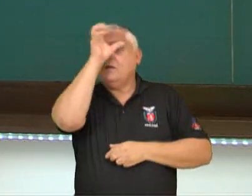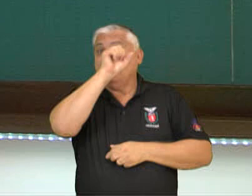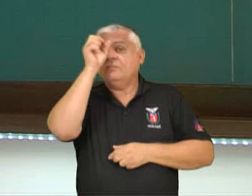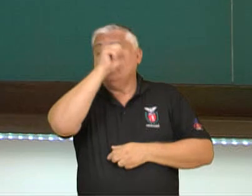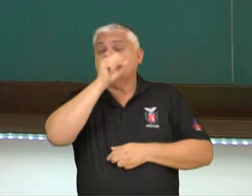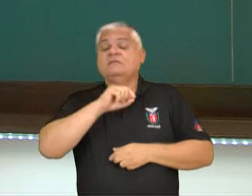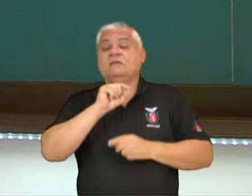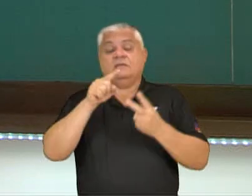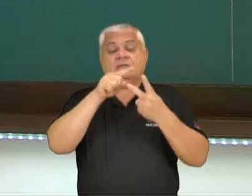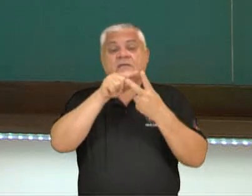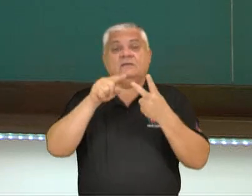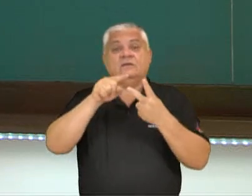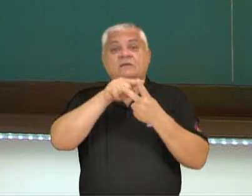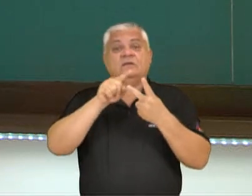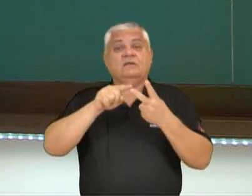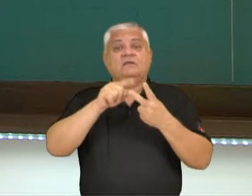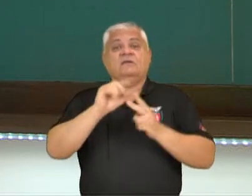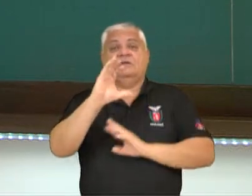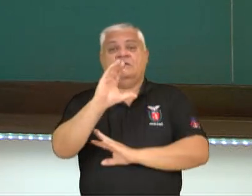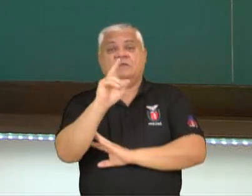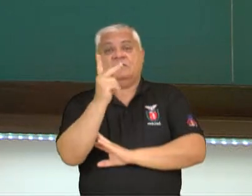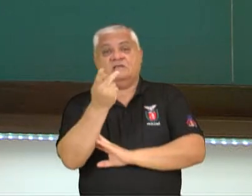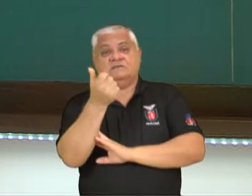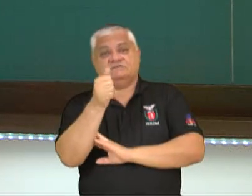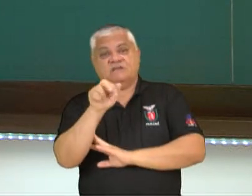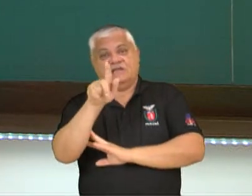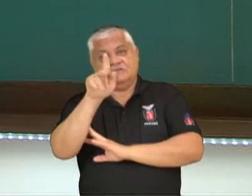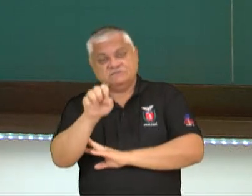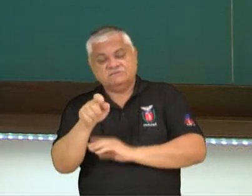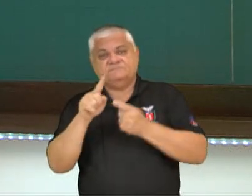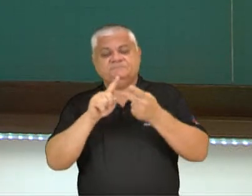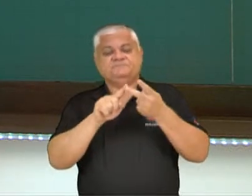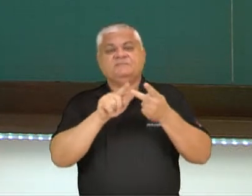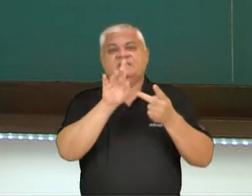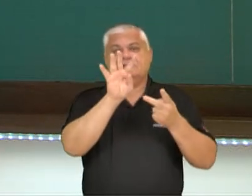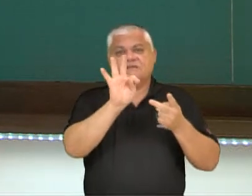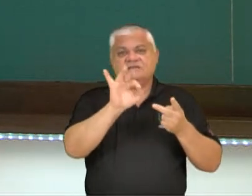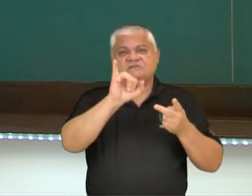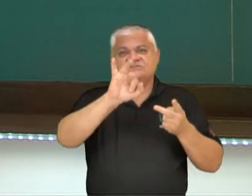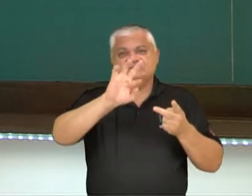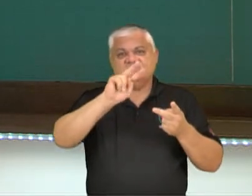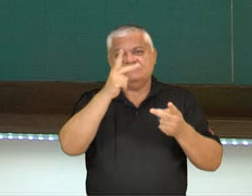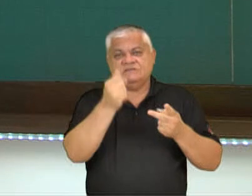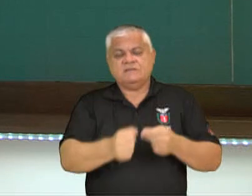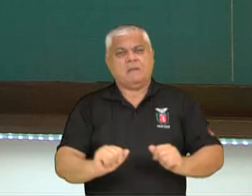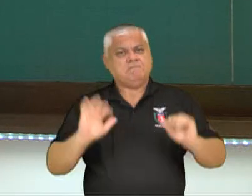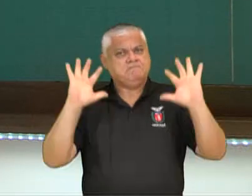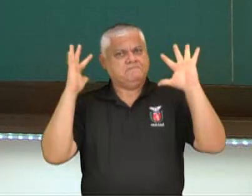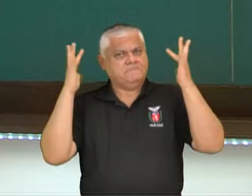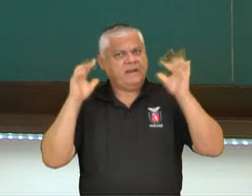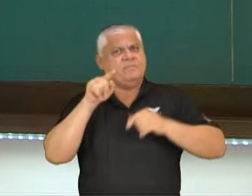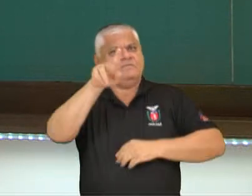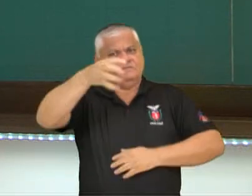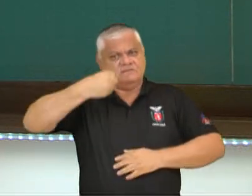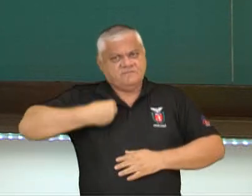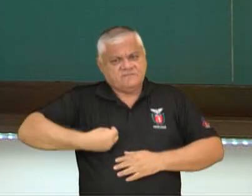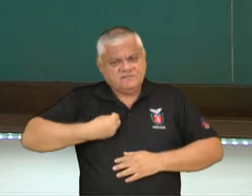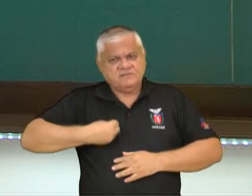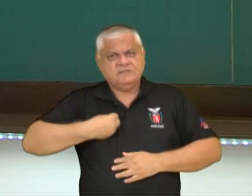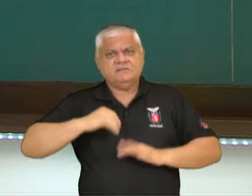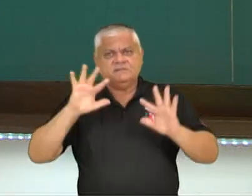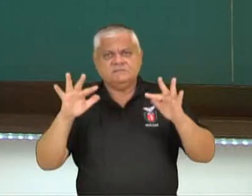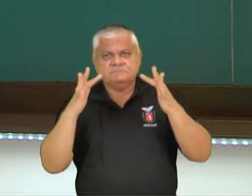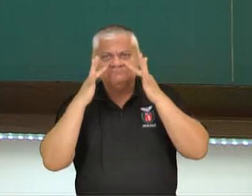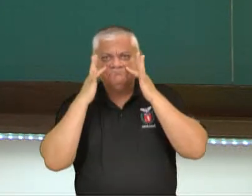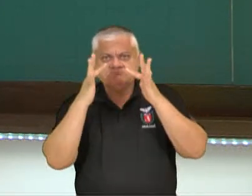das características específicas das charges e das tirinhas. Então, parabéns por estarem aí mais uma vez assistindo as videoaulas